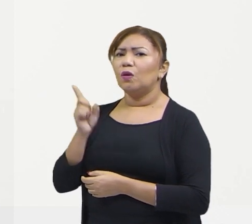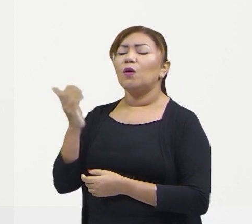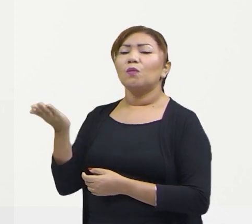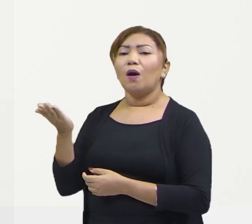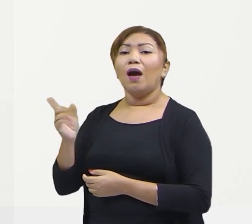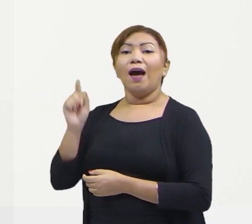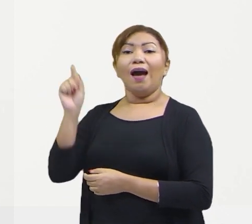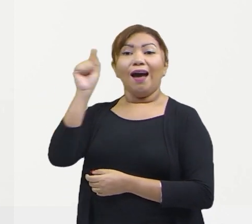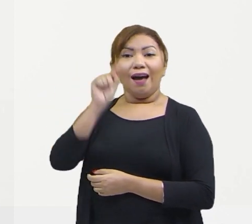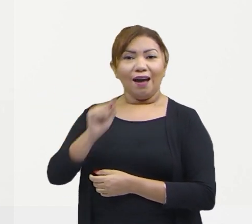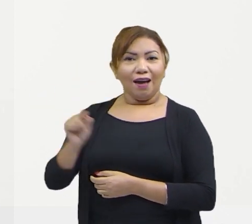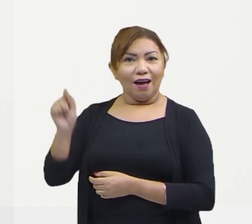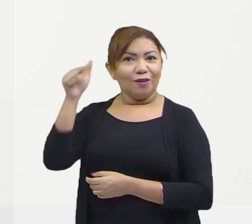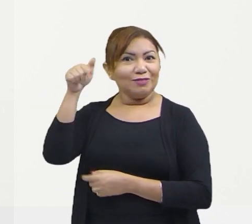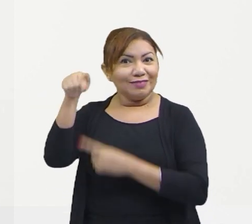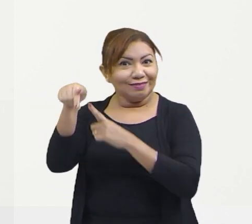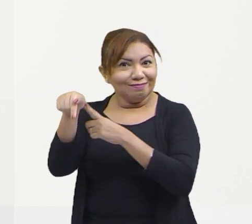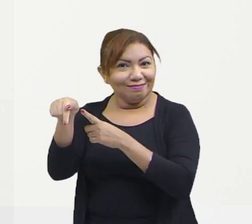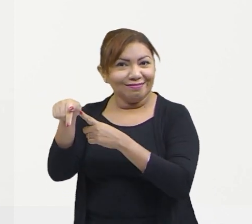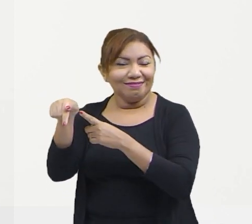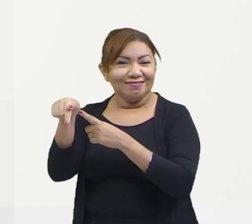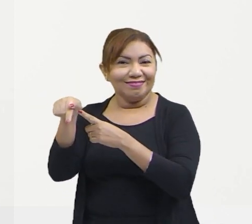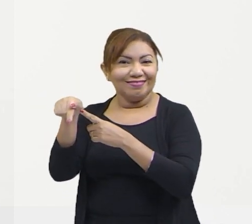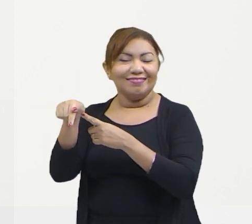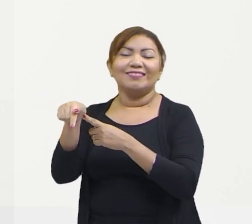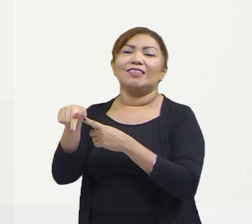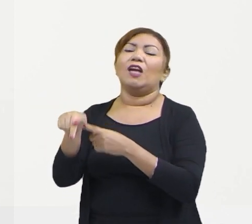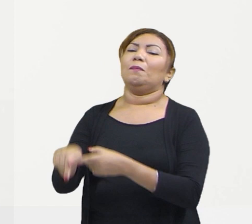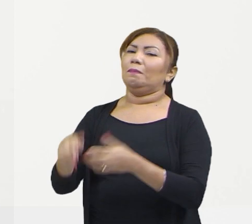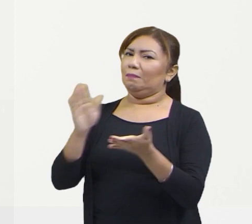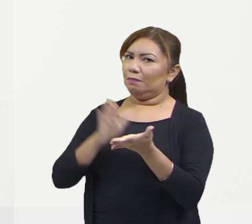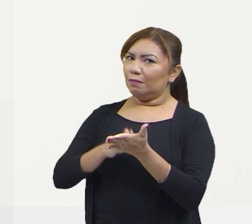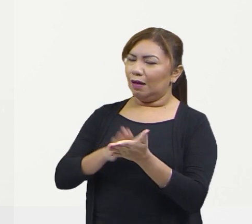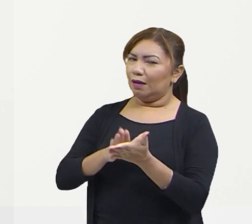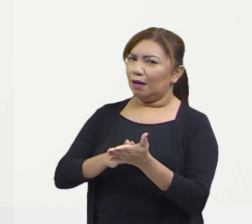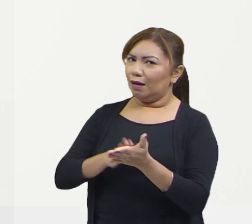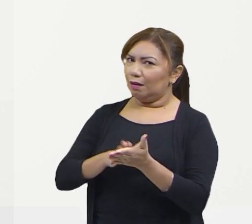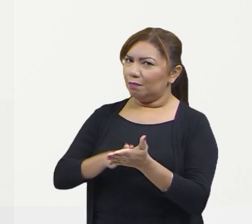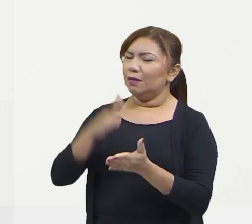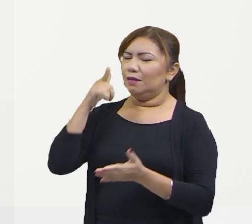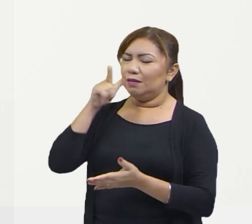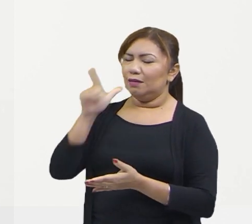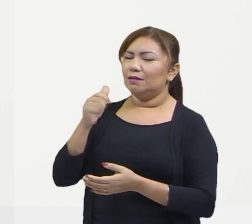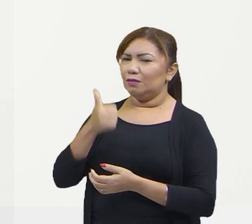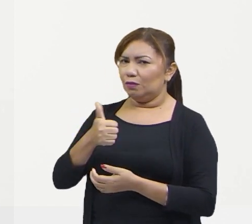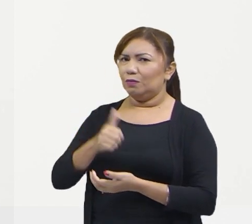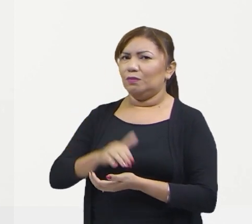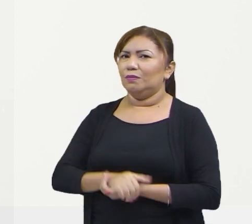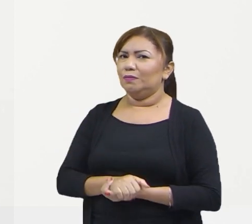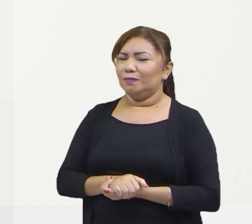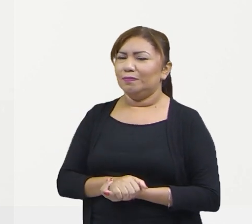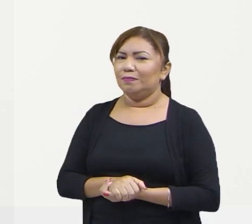Aqui, achei. Então eu tenho 7 peixinhos.